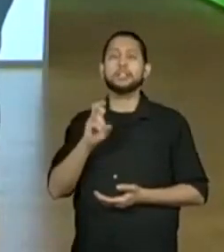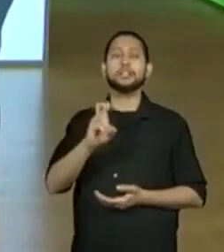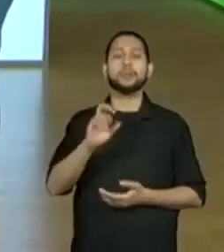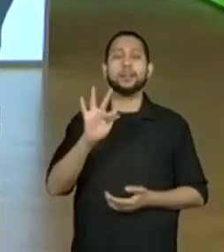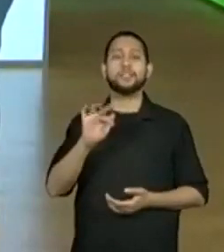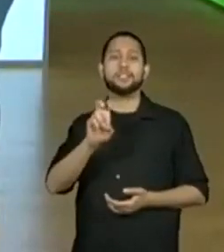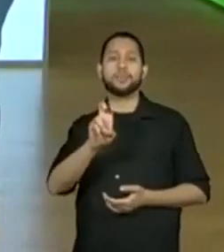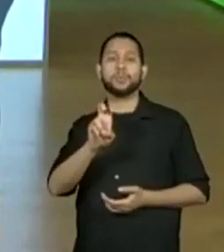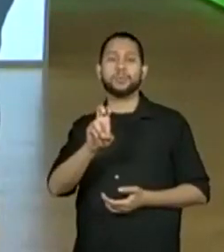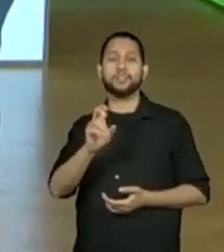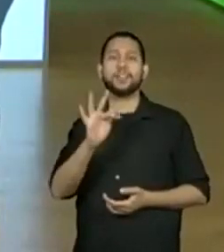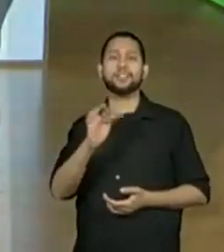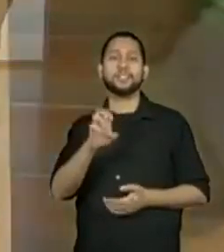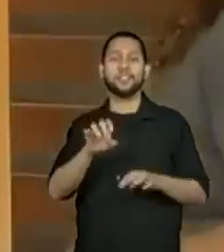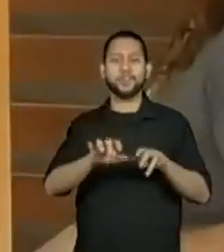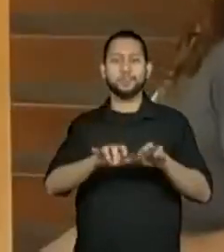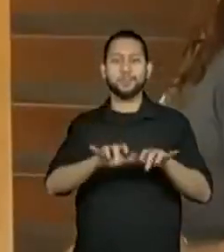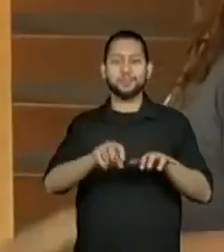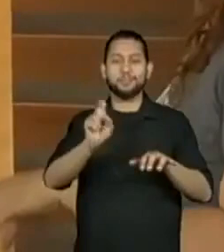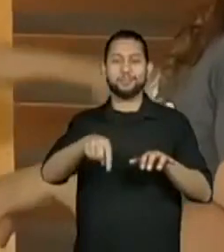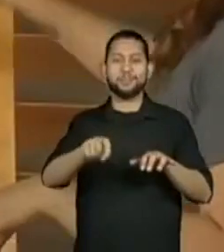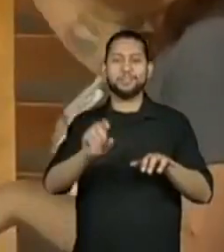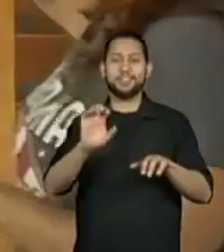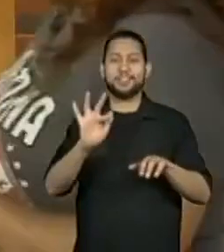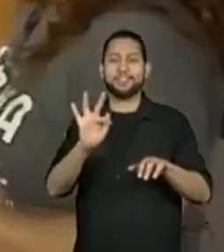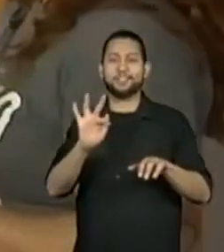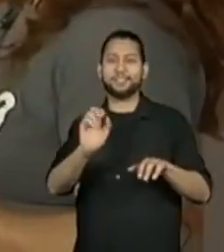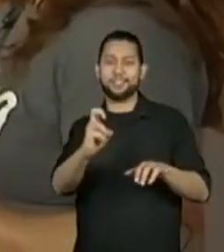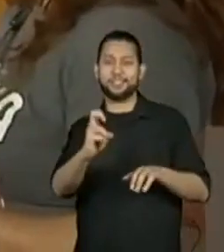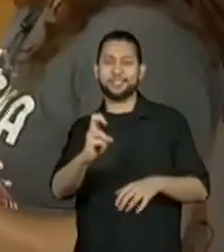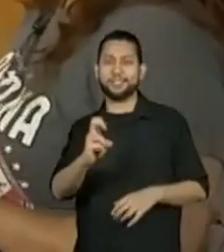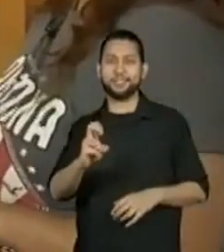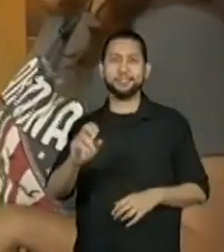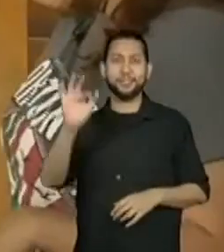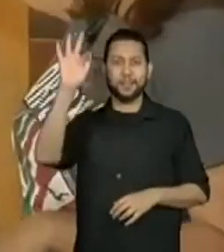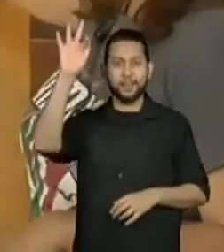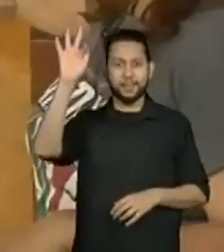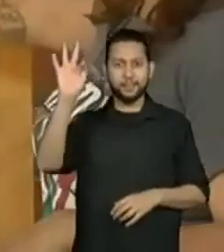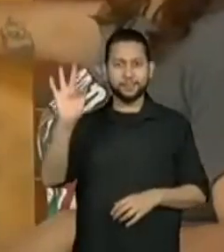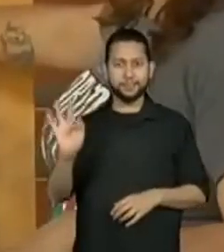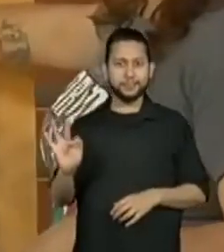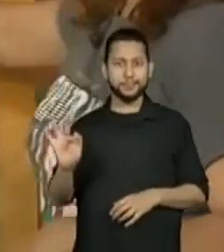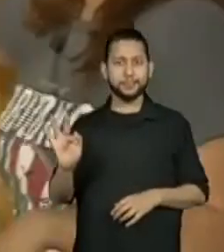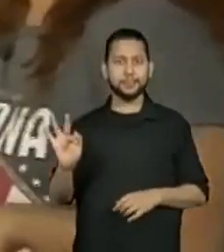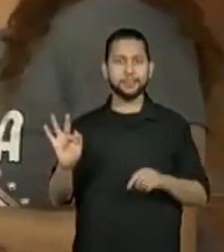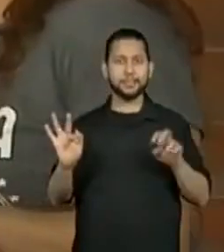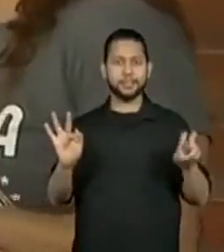jogo. Tá bom, entendi. Curtiram, F5 para atualizar. Então, ó, vamos lá. F5.